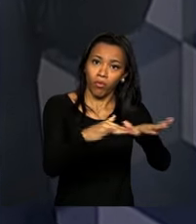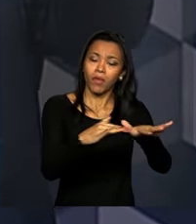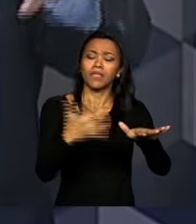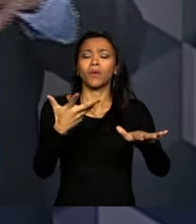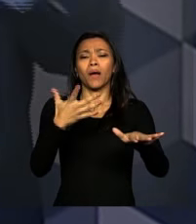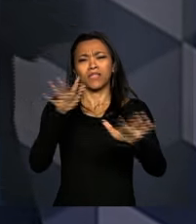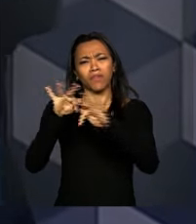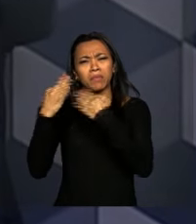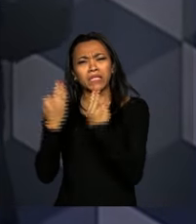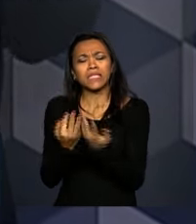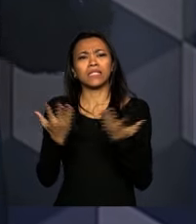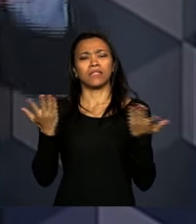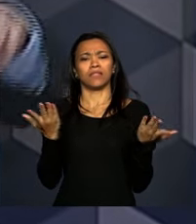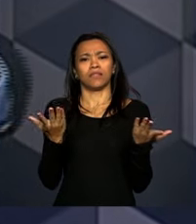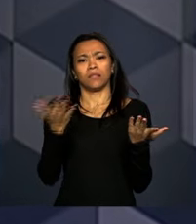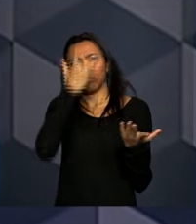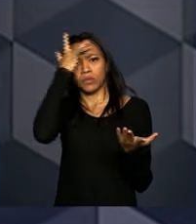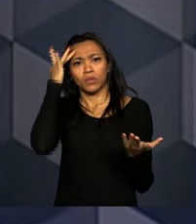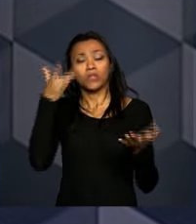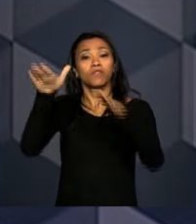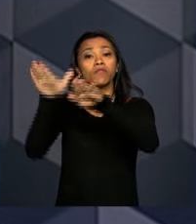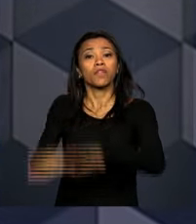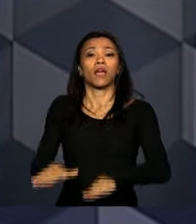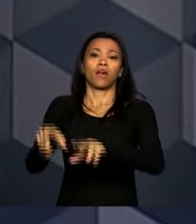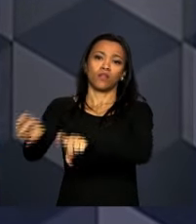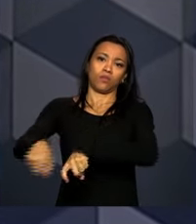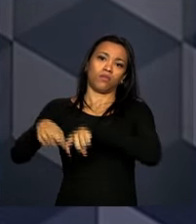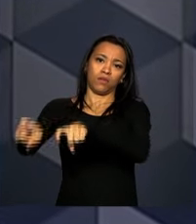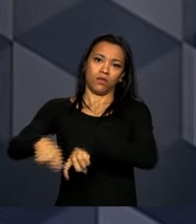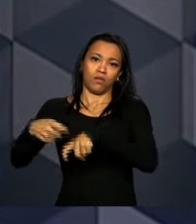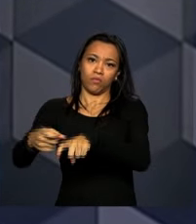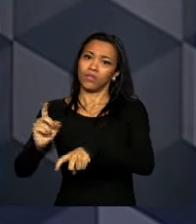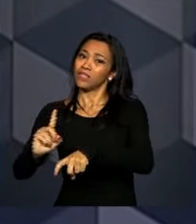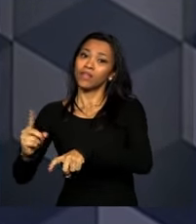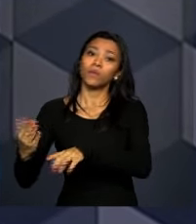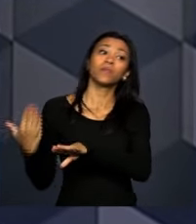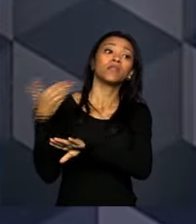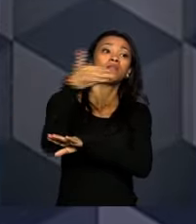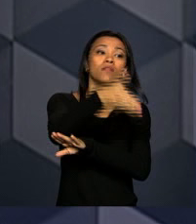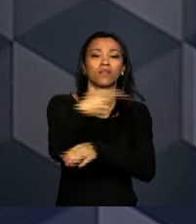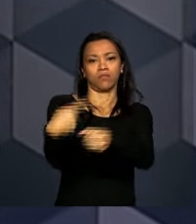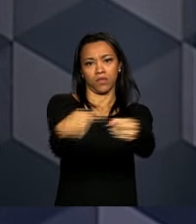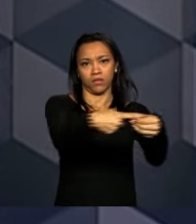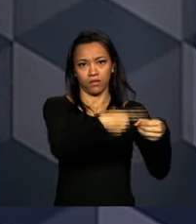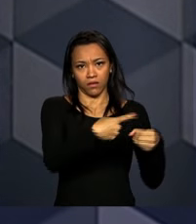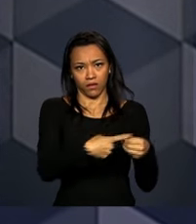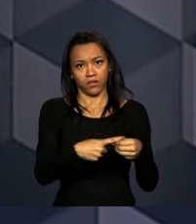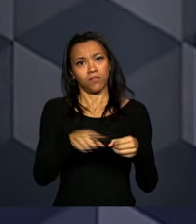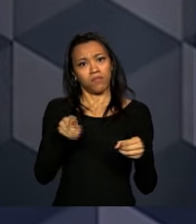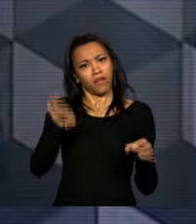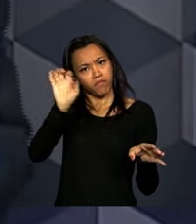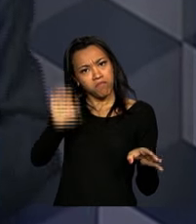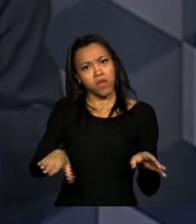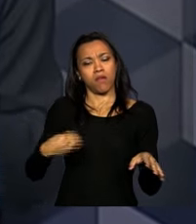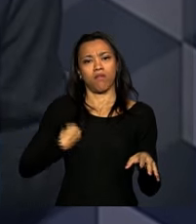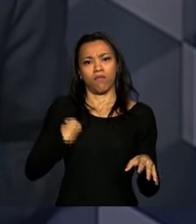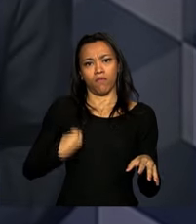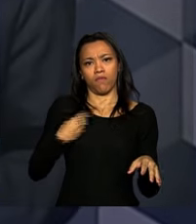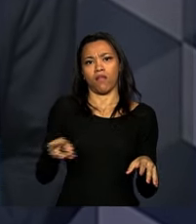as famílias, as comunidades no campo, até para que nós possamos também estabilizar, proporcionarmos uma vida também mais